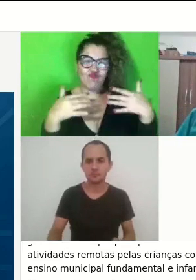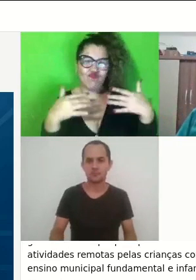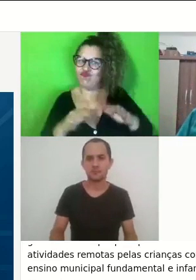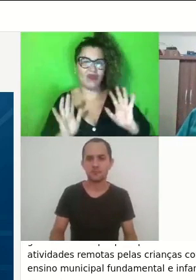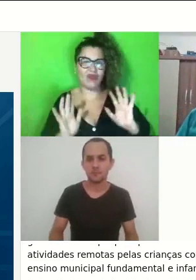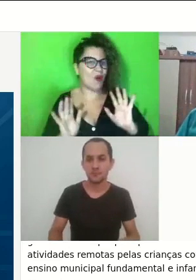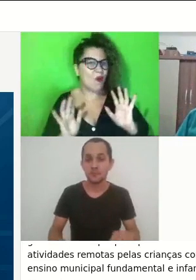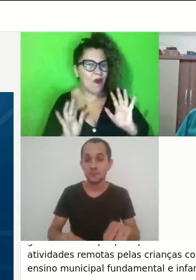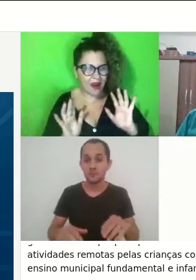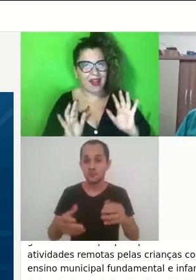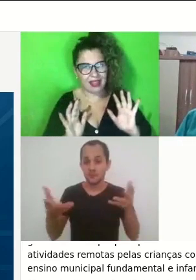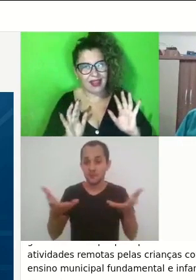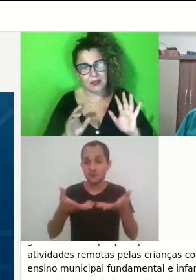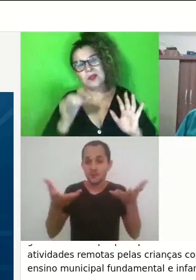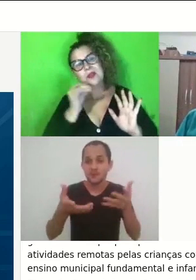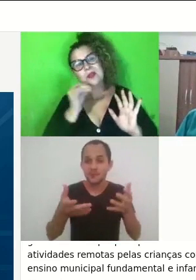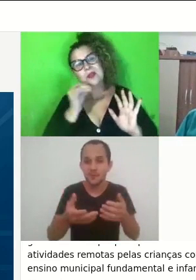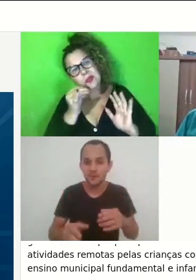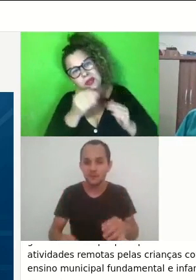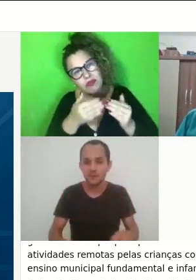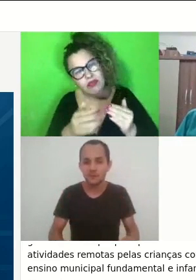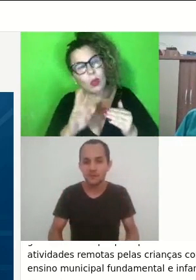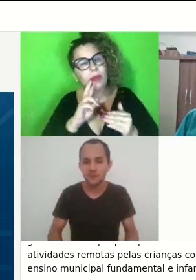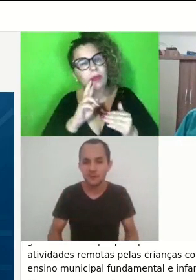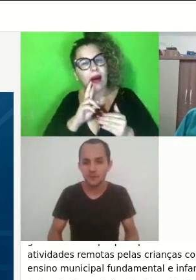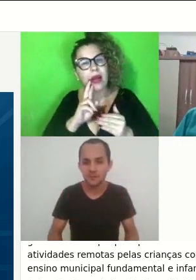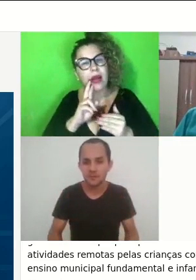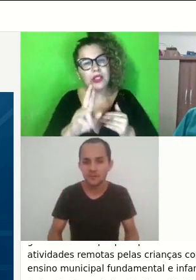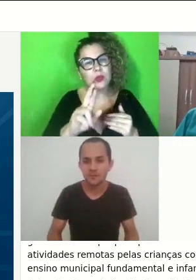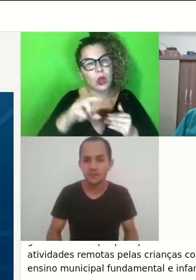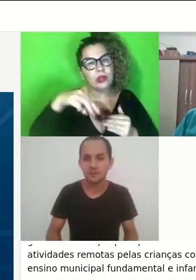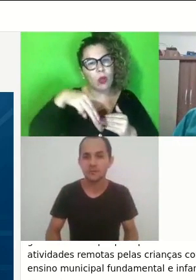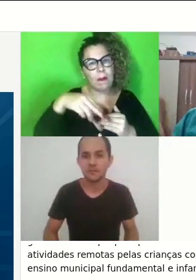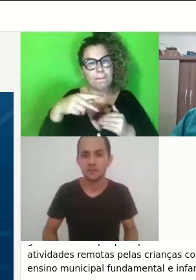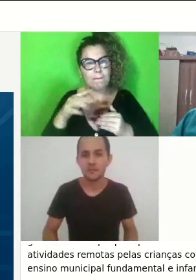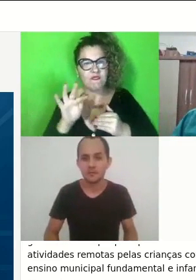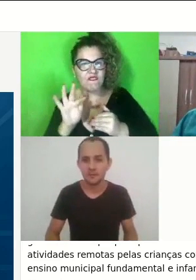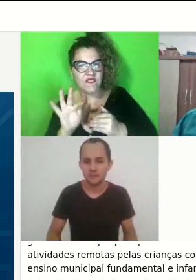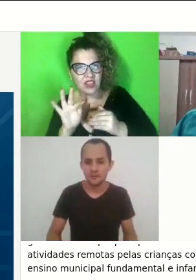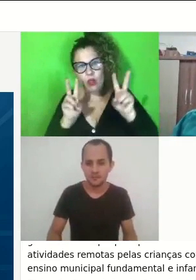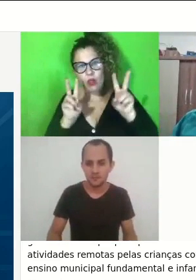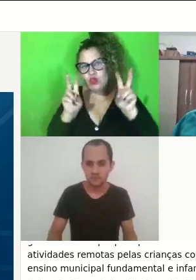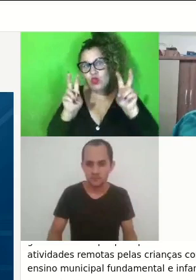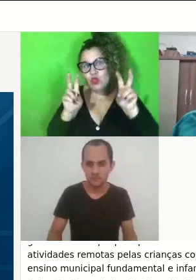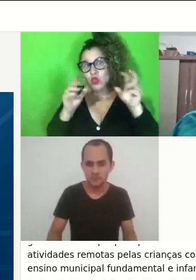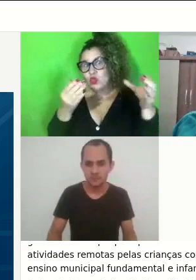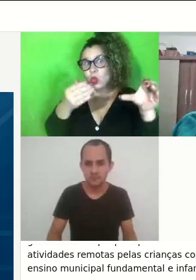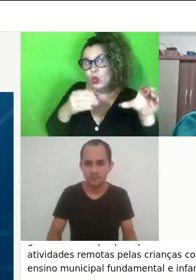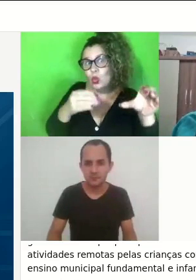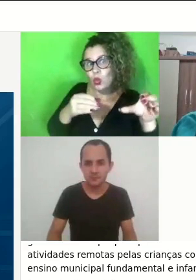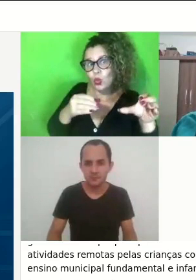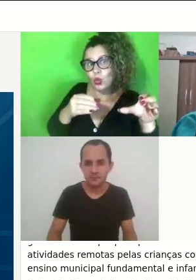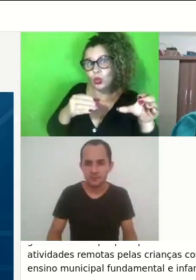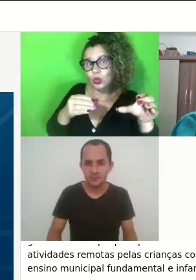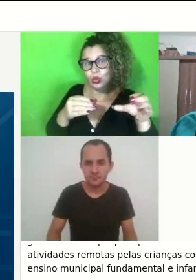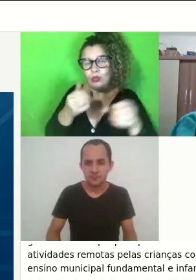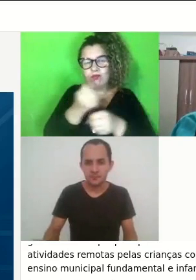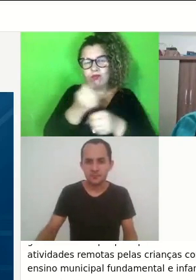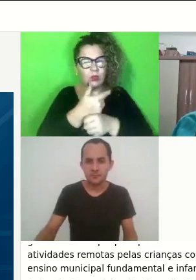com uma resposta a ser dada ao Ministério Público Federal sobre aquele concurso que foi aberto lá em